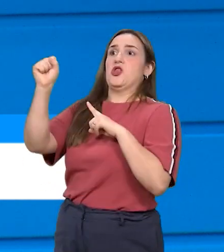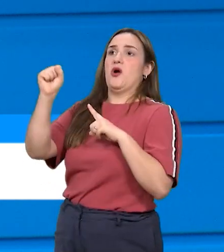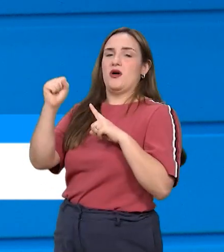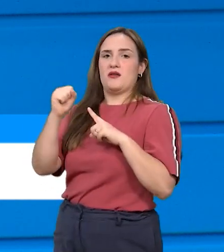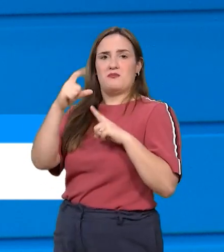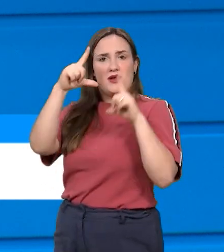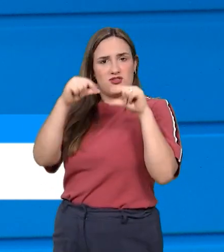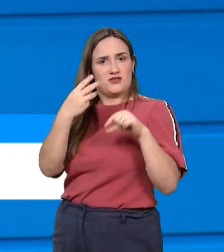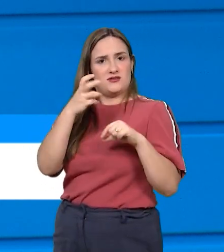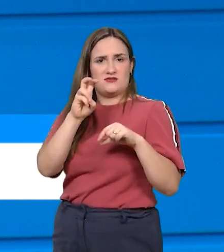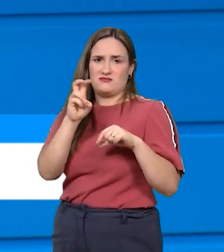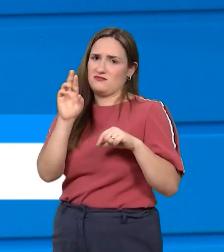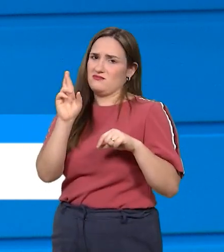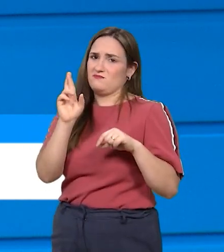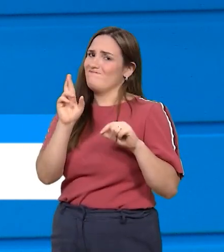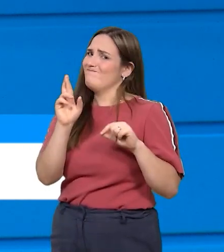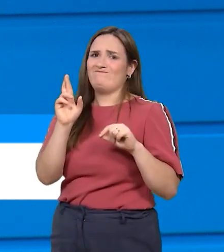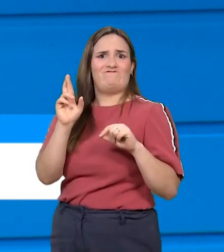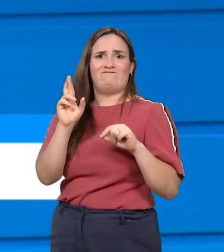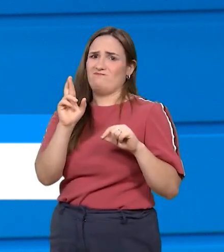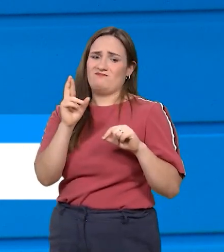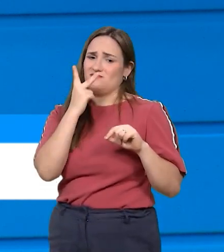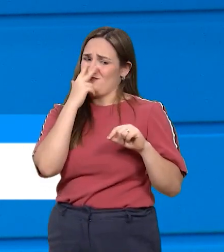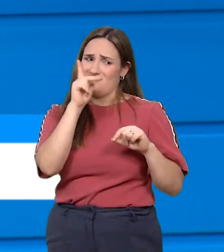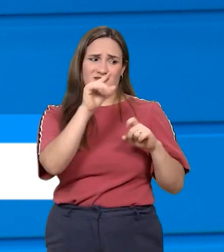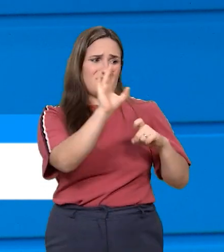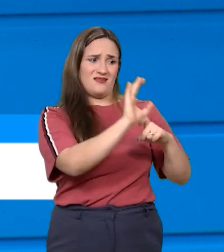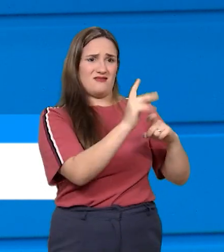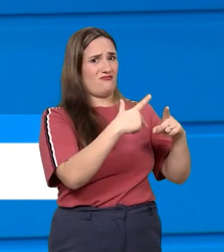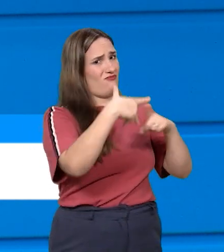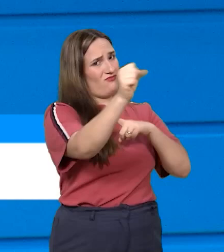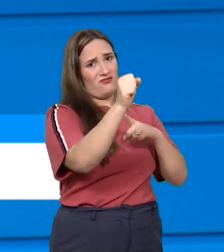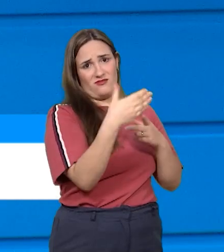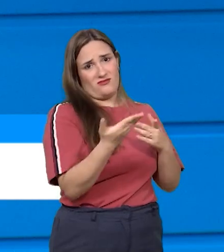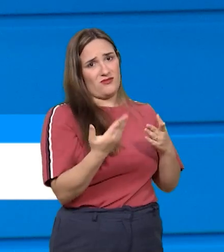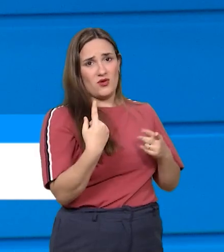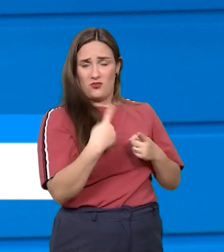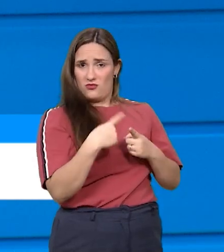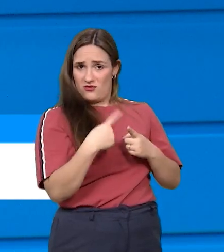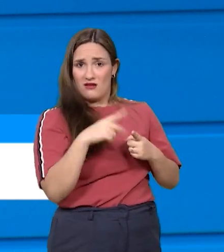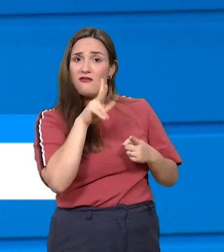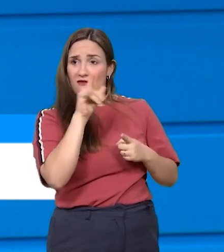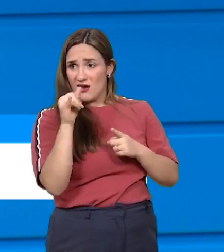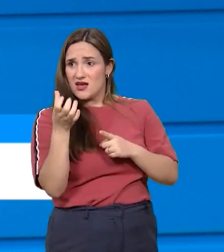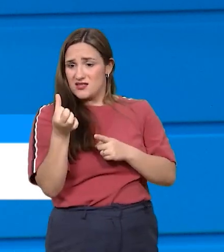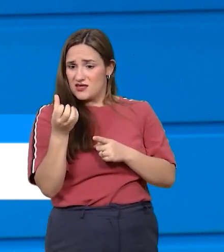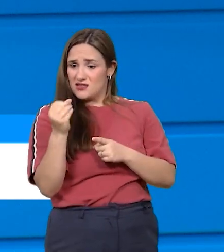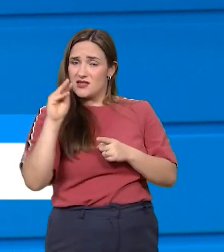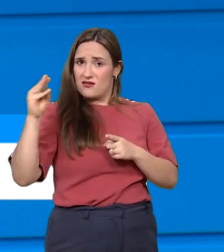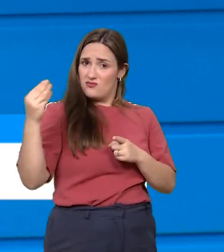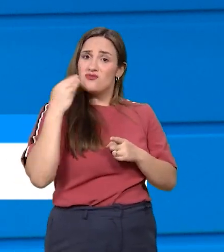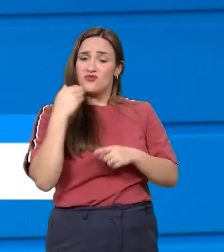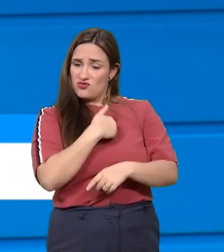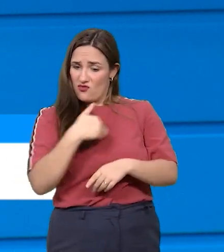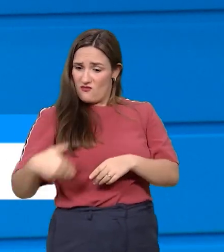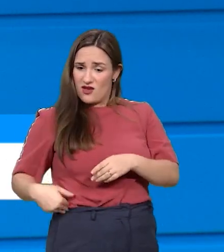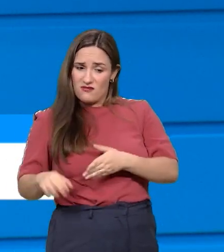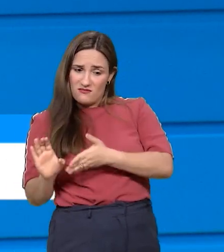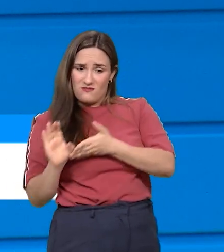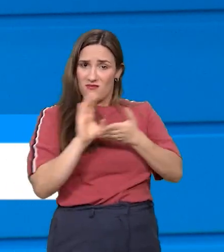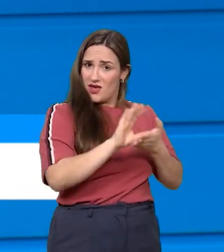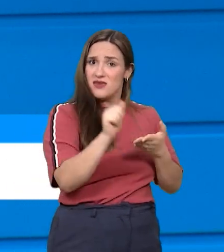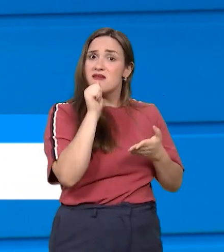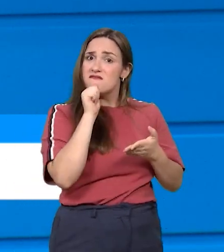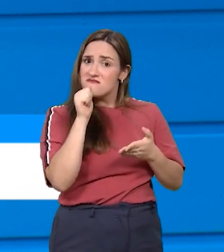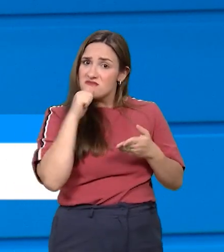trouxe como se fosse uma vitória, mas uma vitória, eu vejo a vitória da CACEMES, porque a CACEMES vai receber 60 milhões do governo do